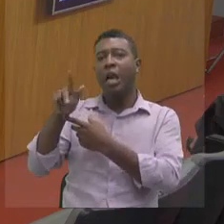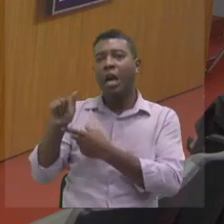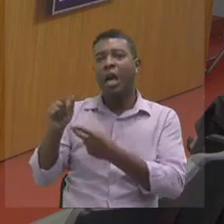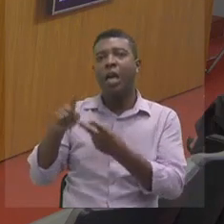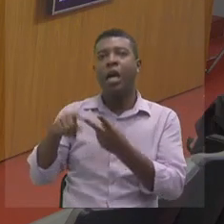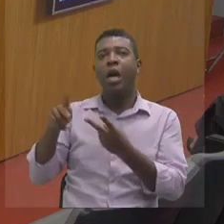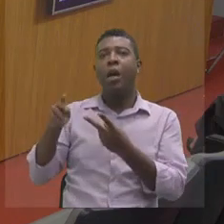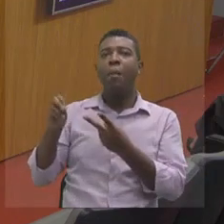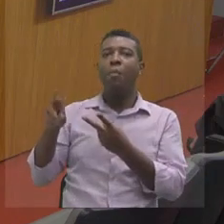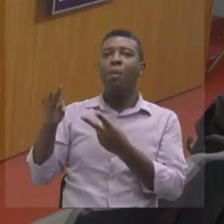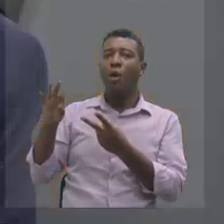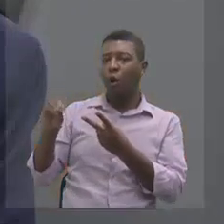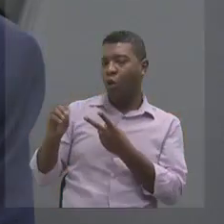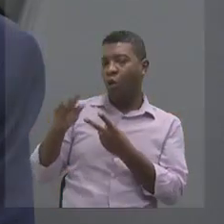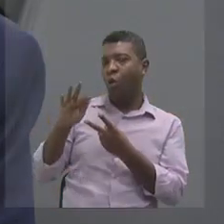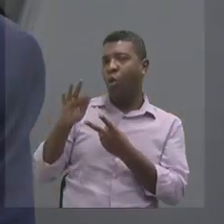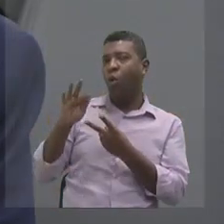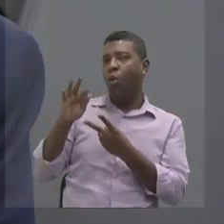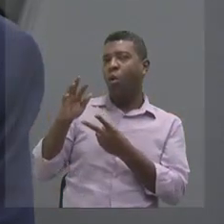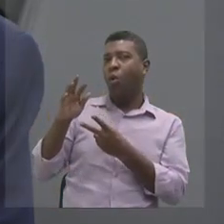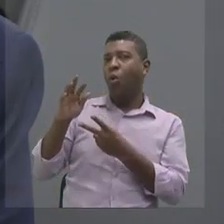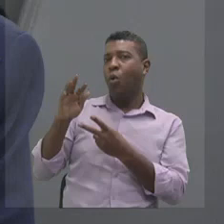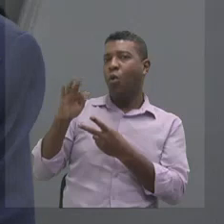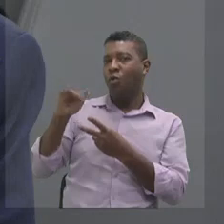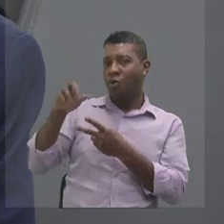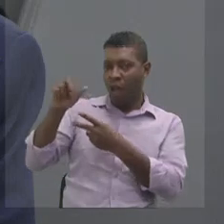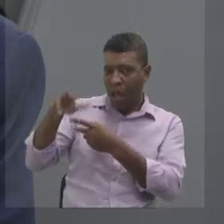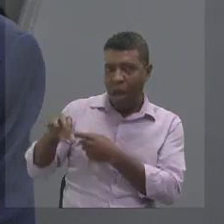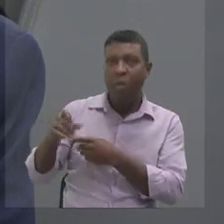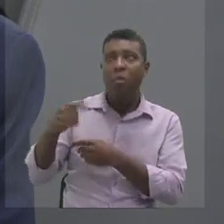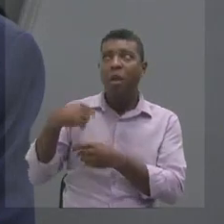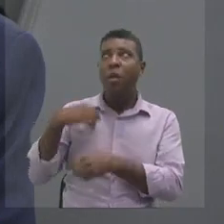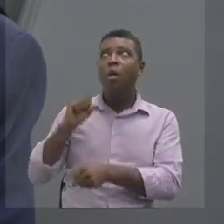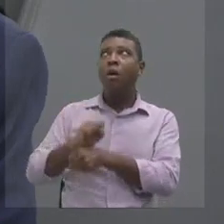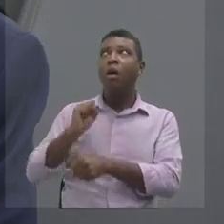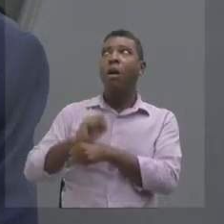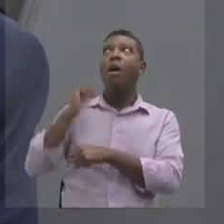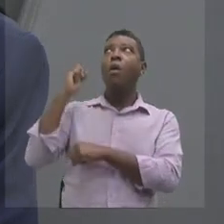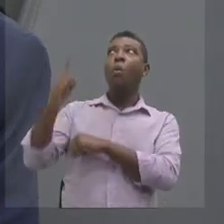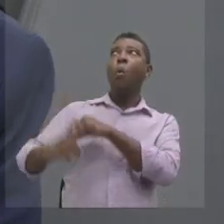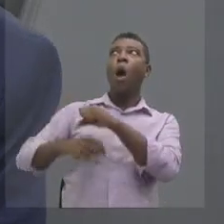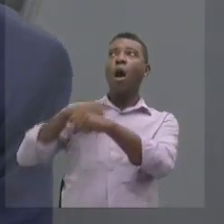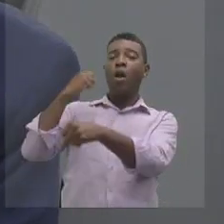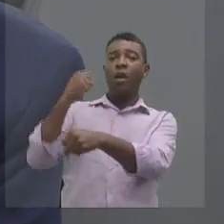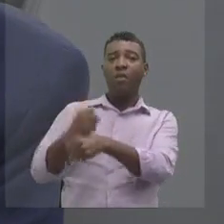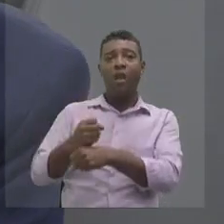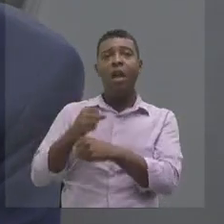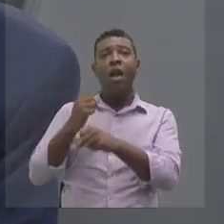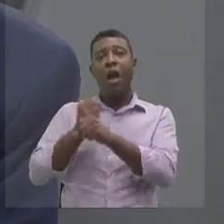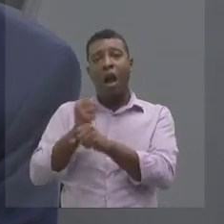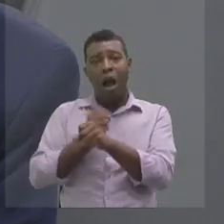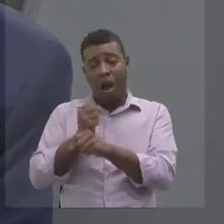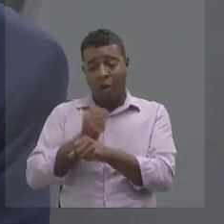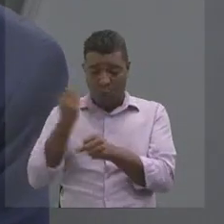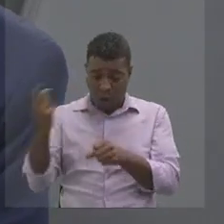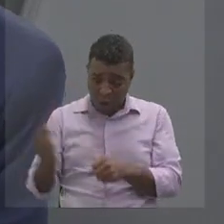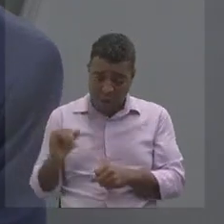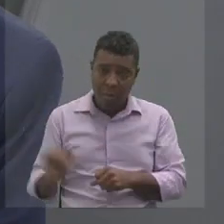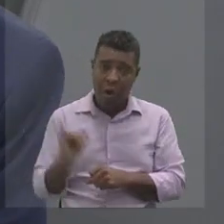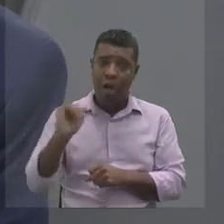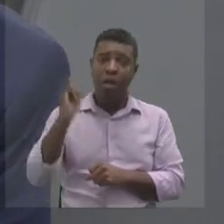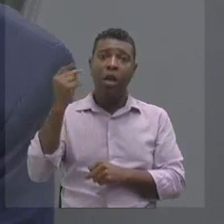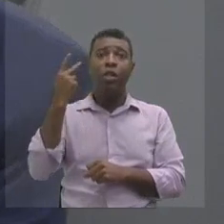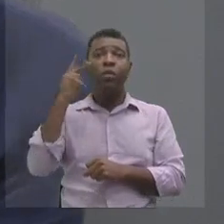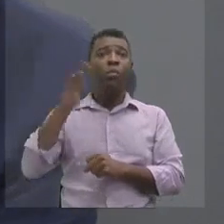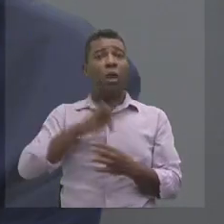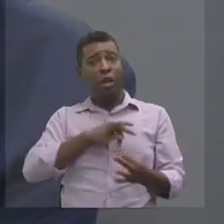creio que ainda no ano que vem que é um ano muito importante para todos e a gente vai trabalhar